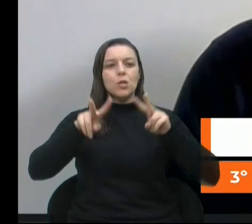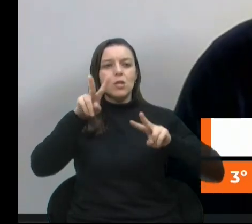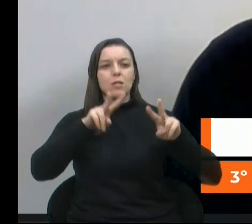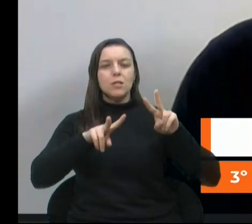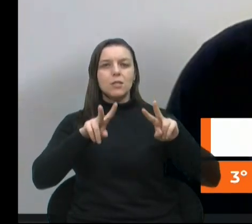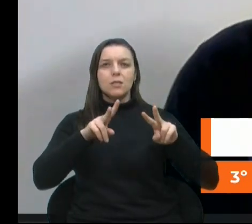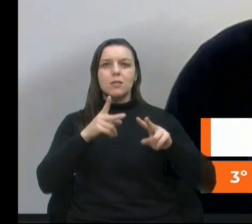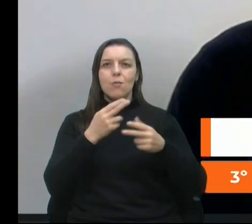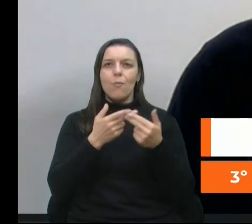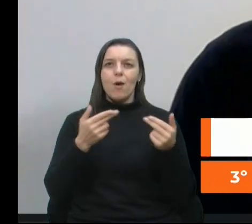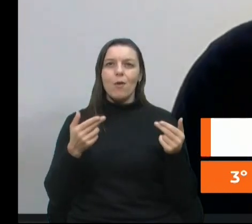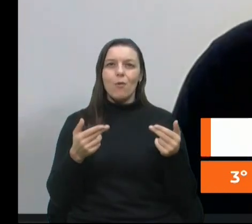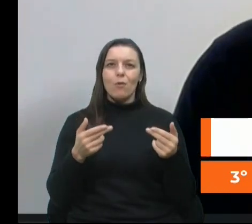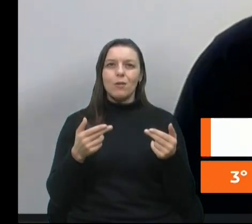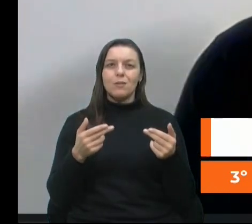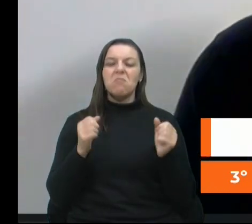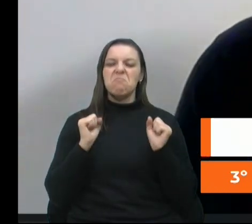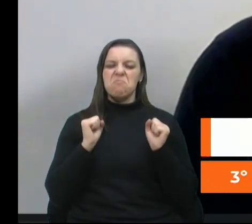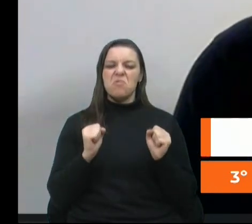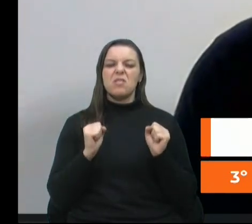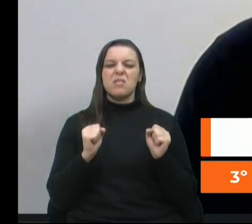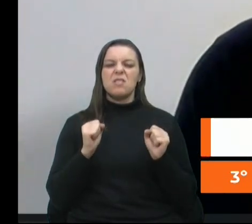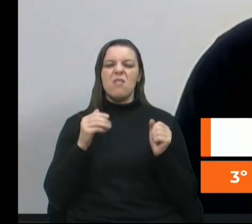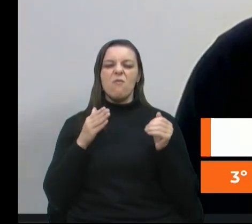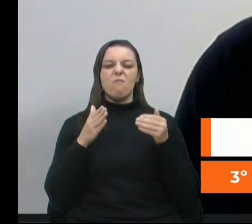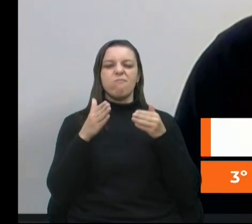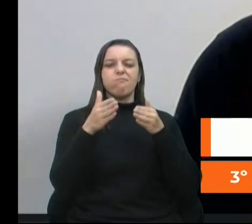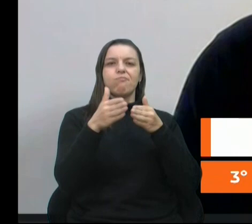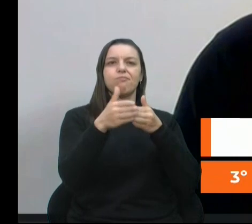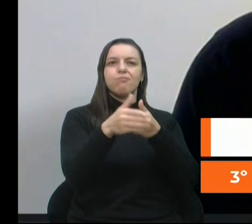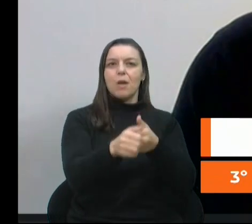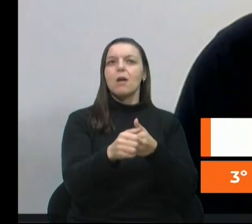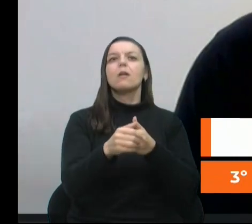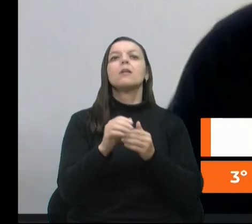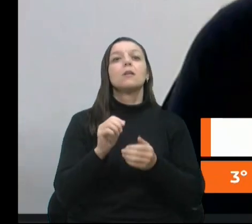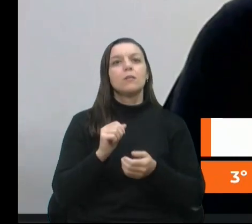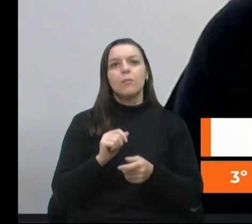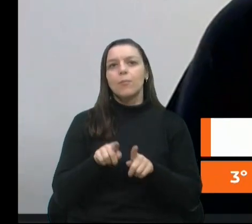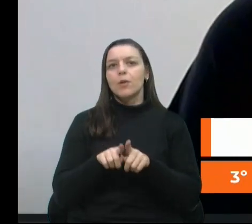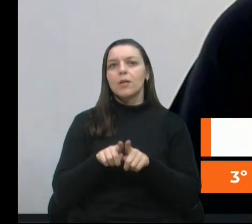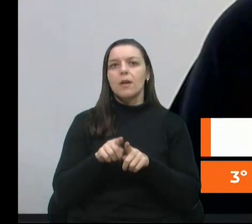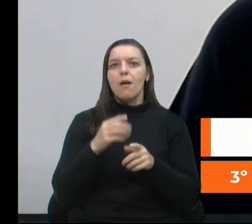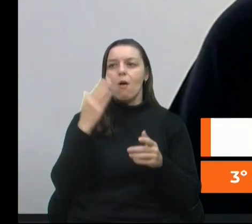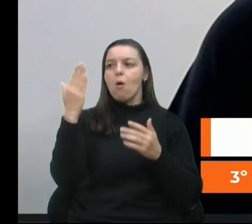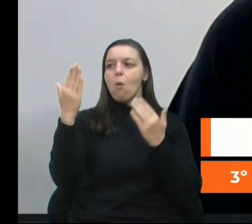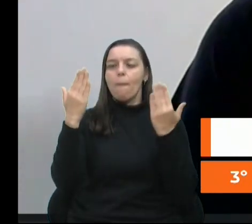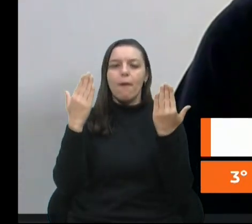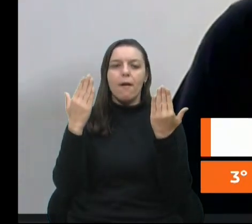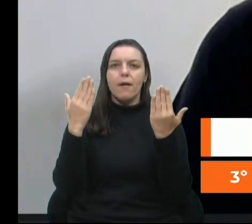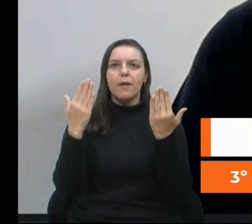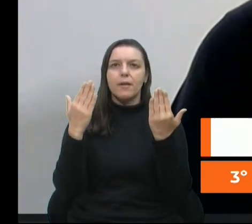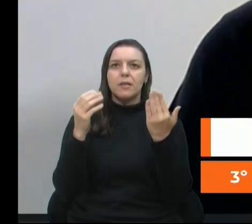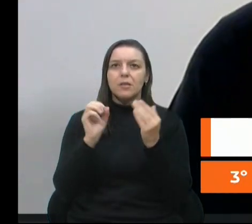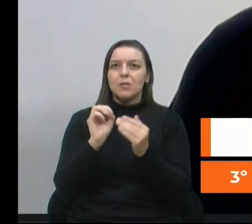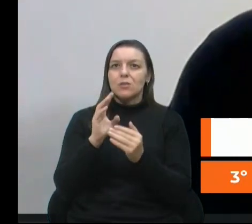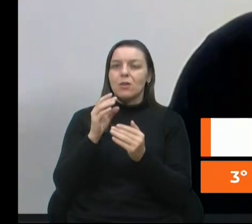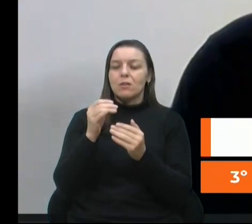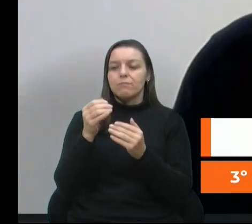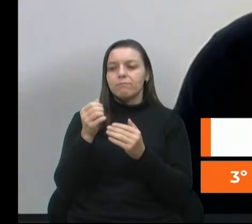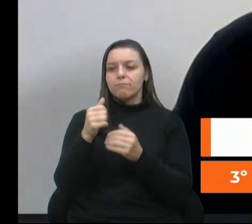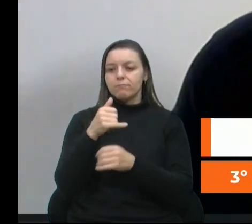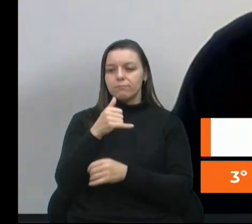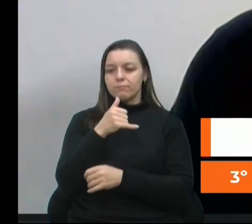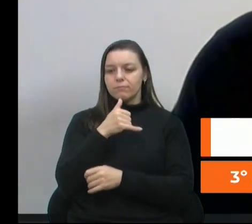ali como uma coisa tão possível, tão alcançável, que ele se compara, só que ele se